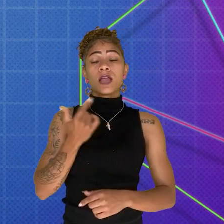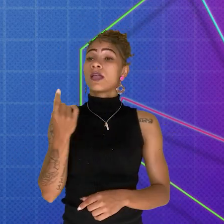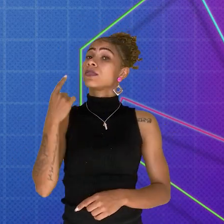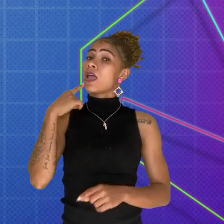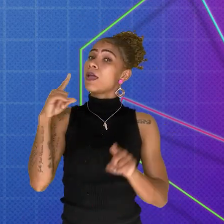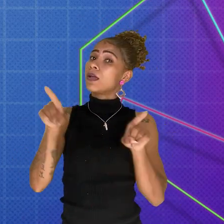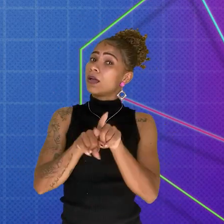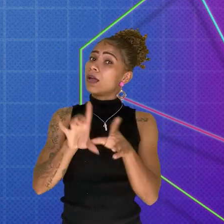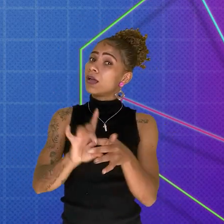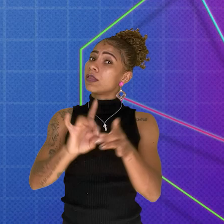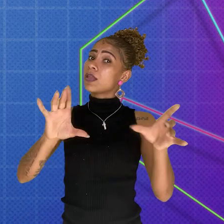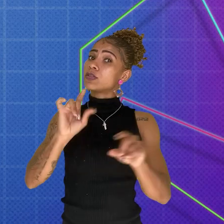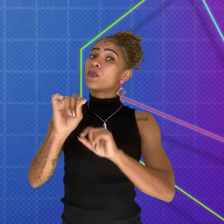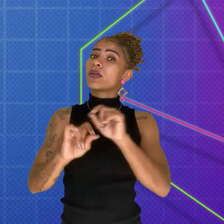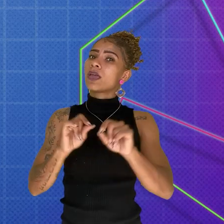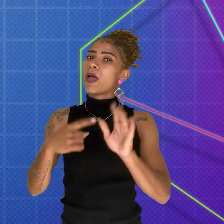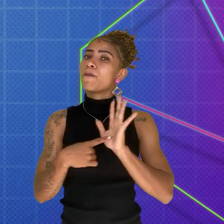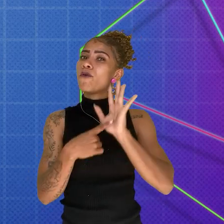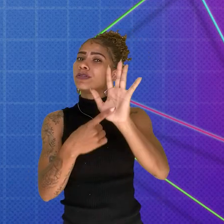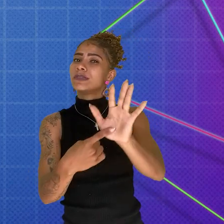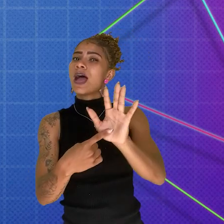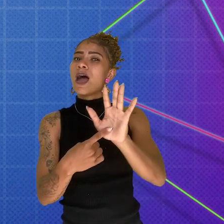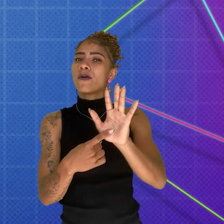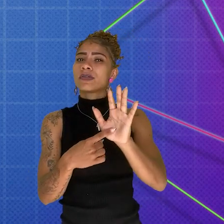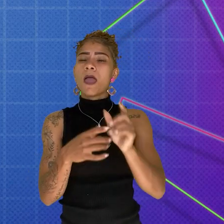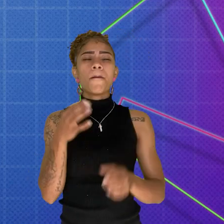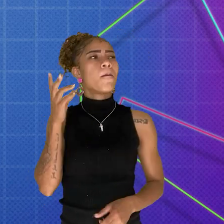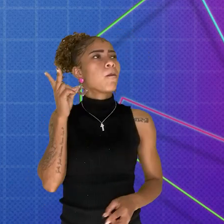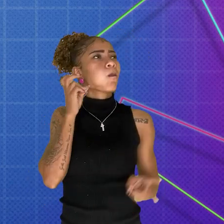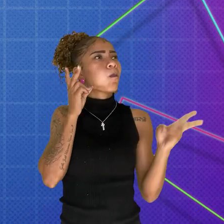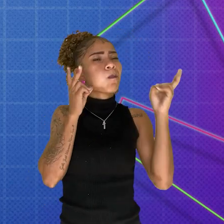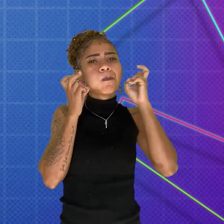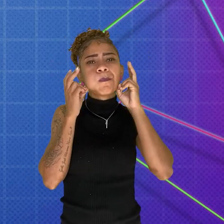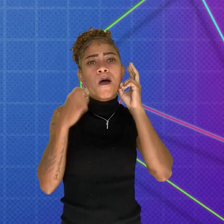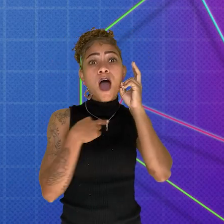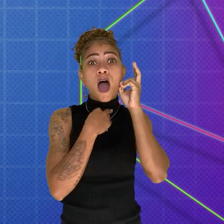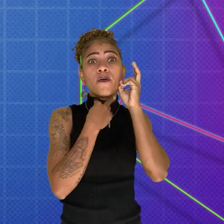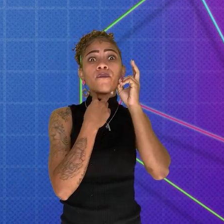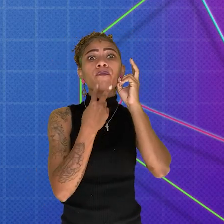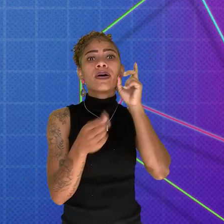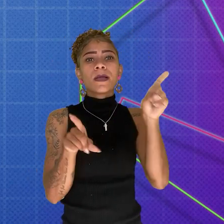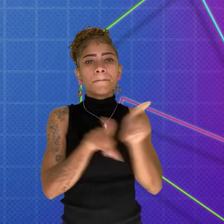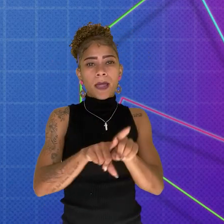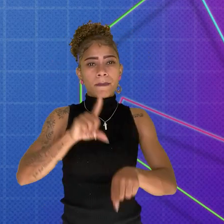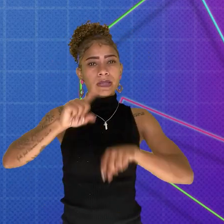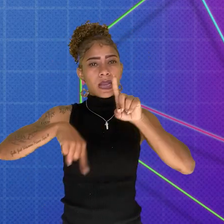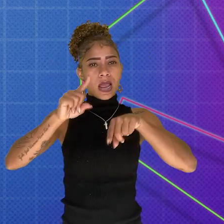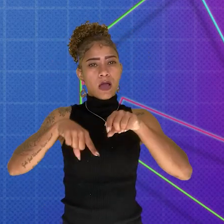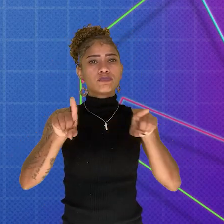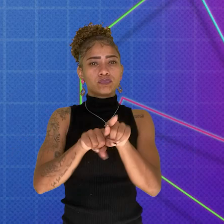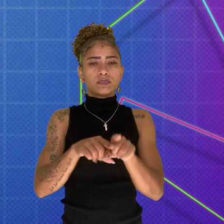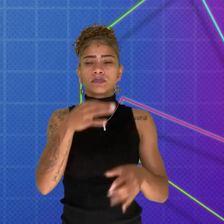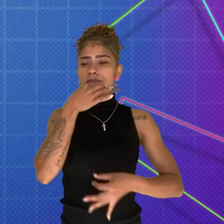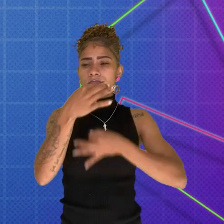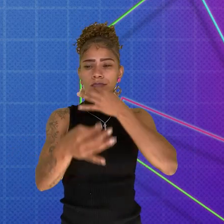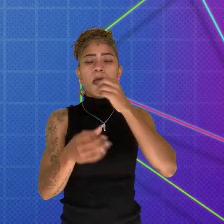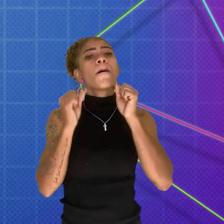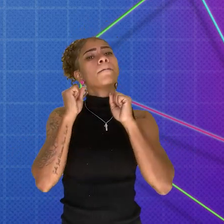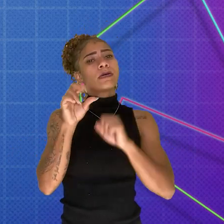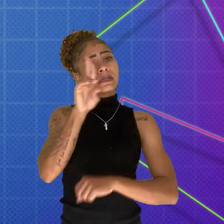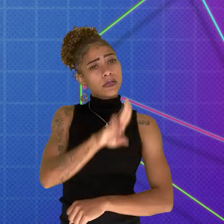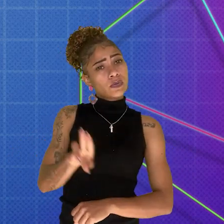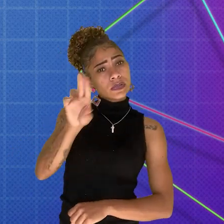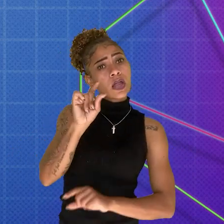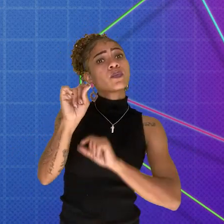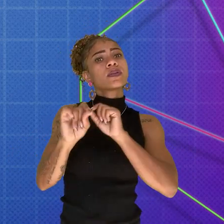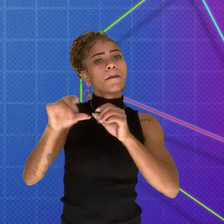por outro lado, permitem capturar e reproduzir atmosferas de áudio, como vozes, instrumentos acústicos e efeitos sonoros. Eles